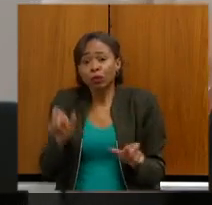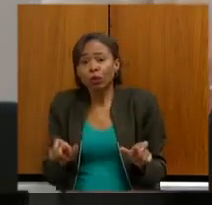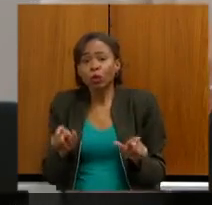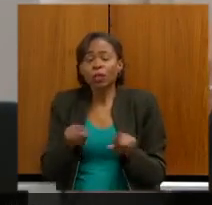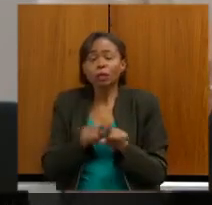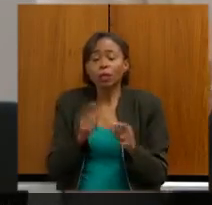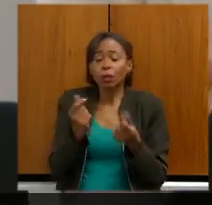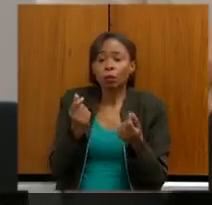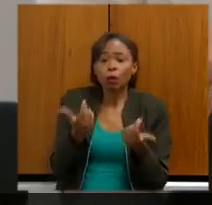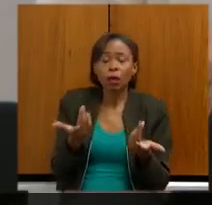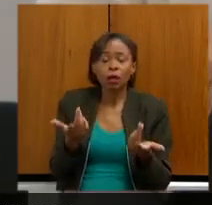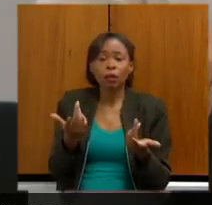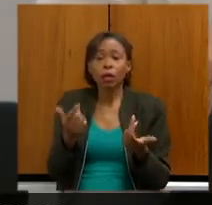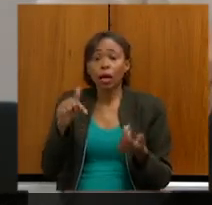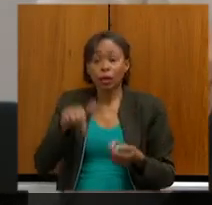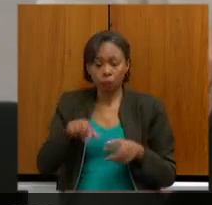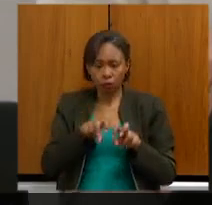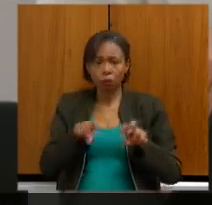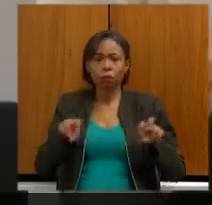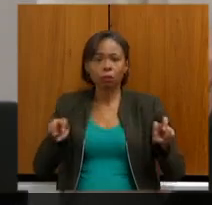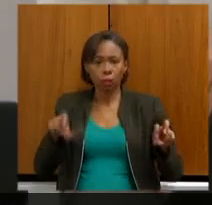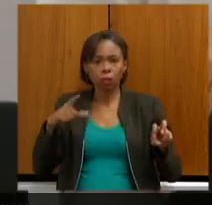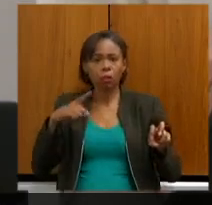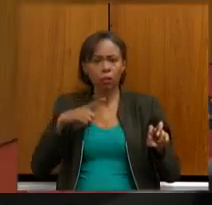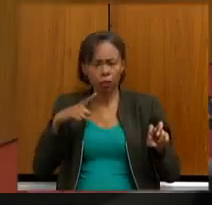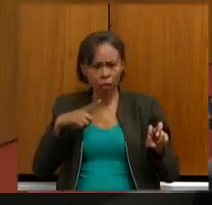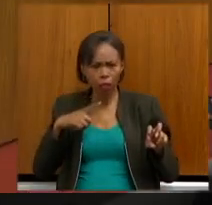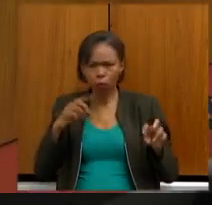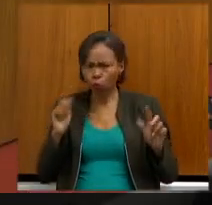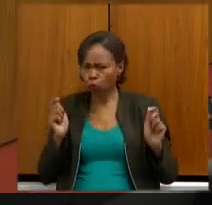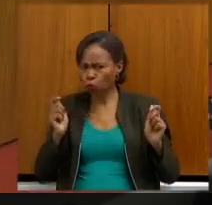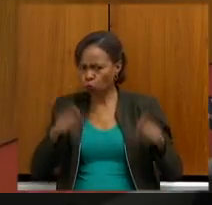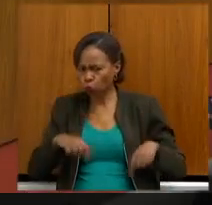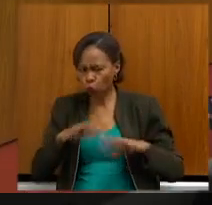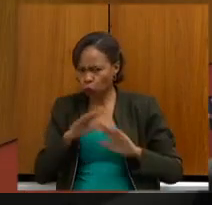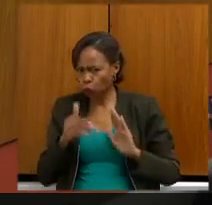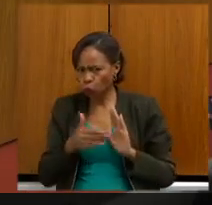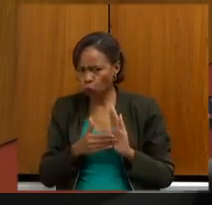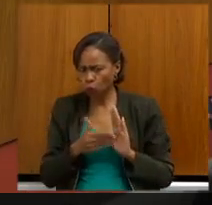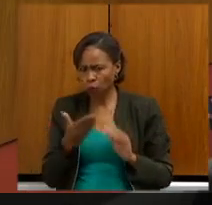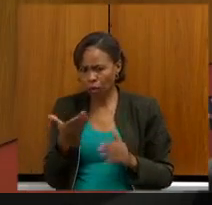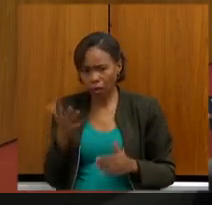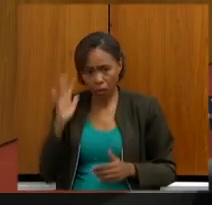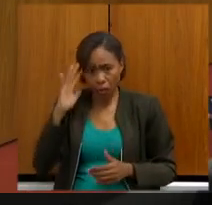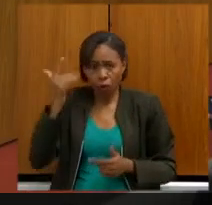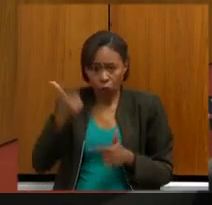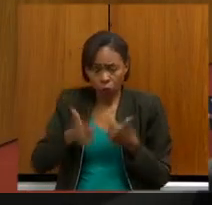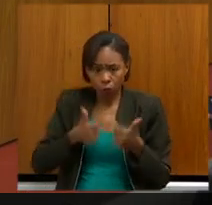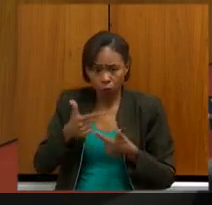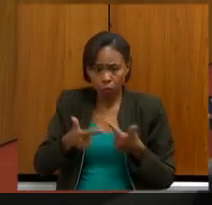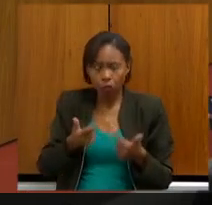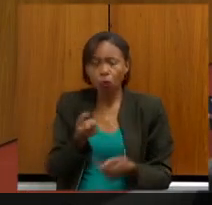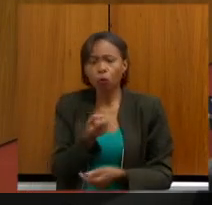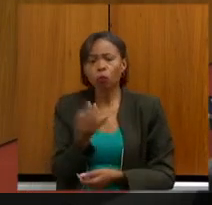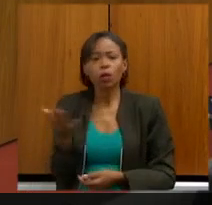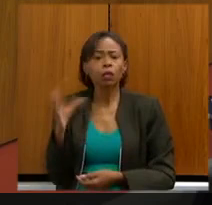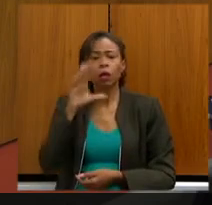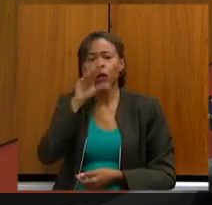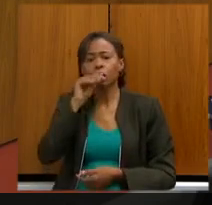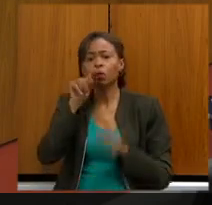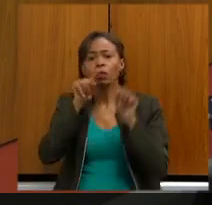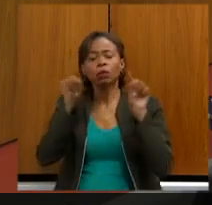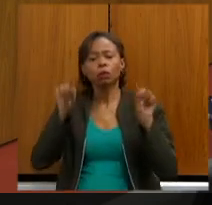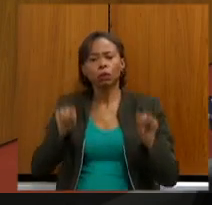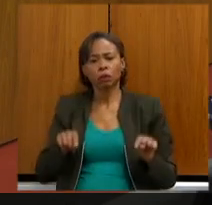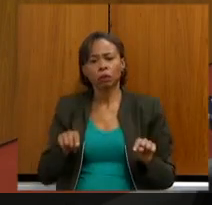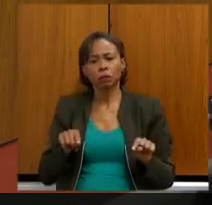provida de tudo que é necessária para desenvolver seu trabalho qual que é o número de servidores qual seria o número de servidores ideal